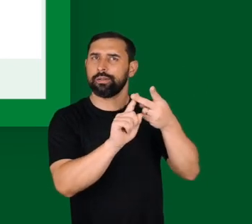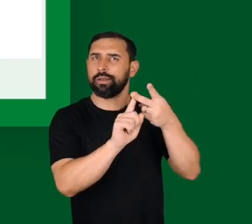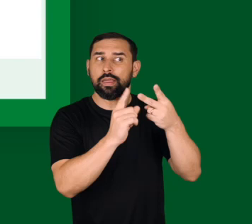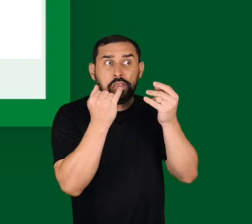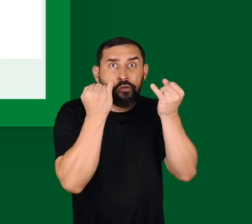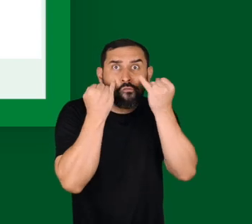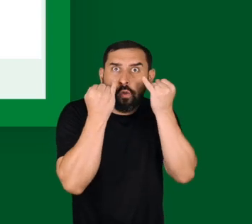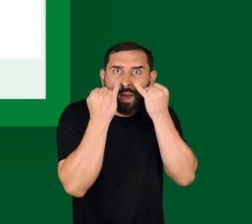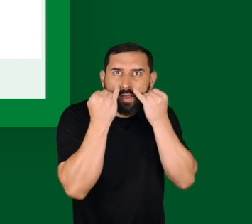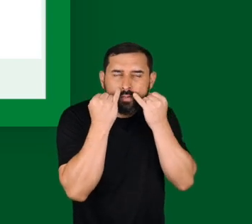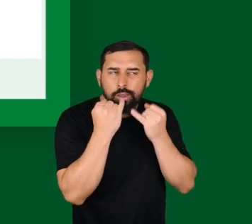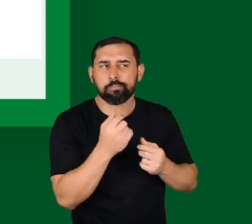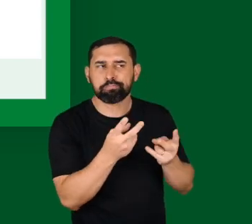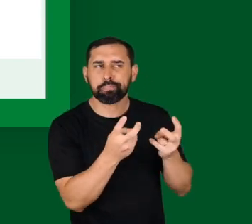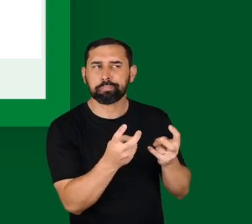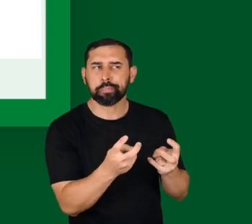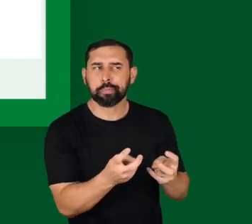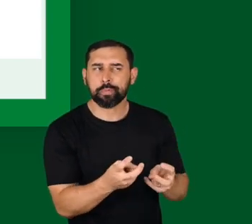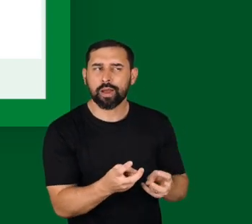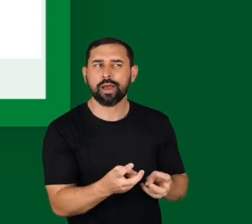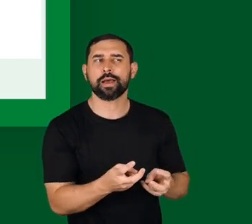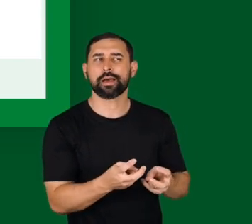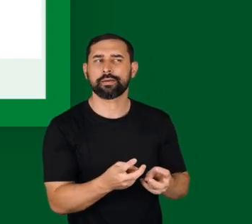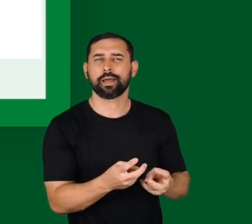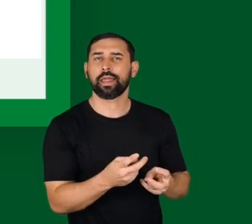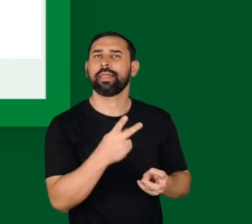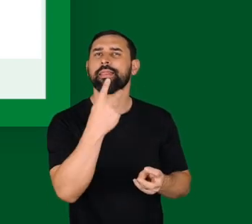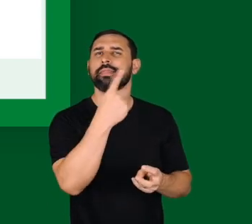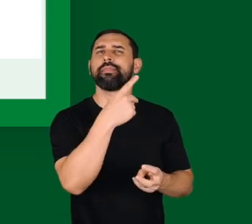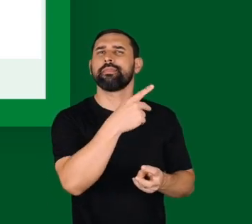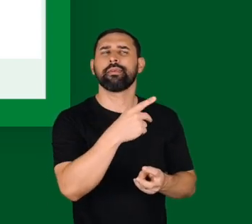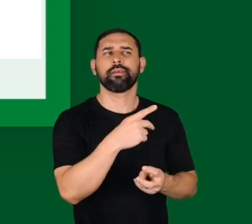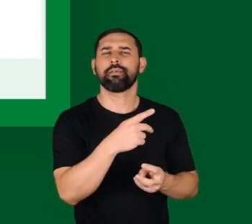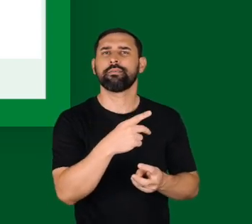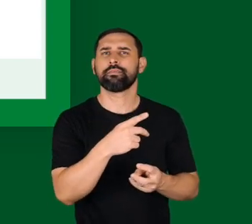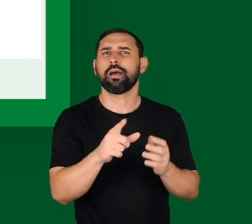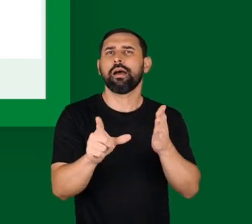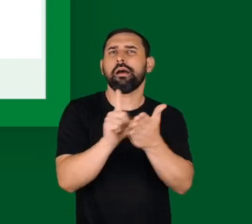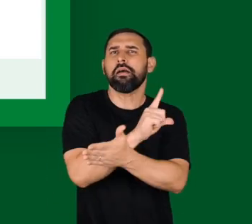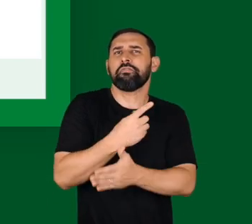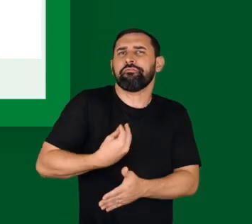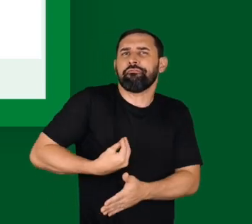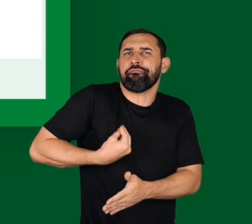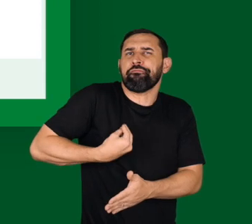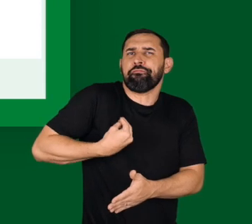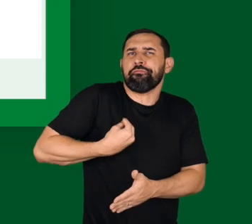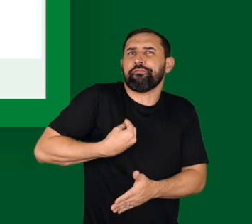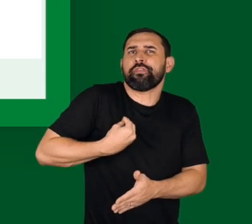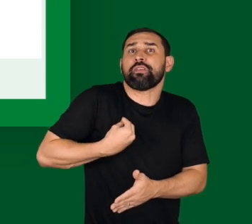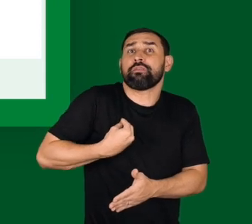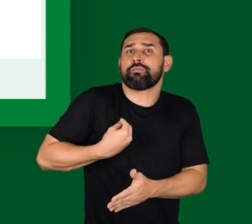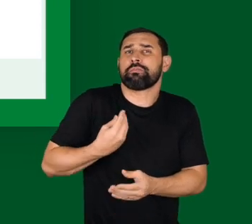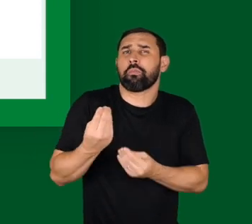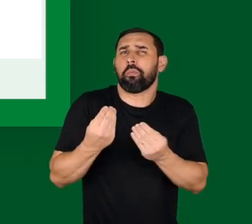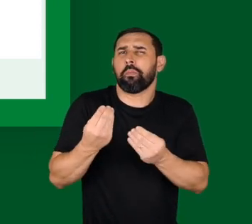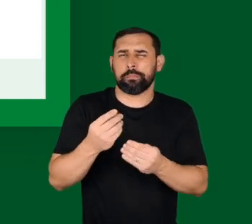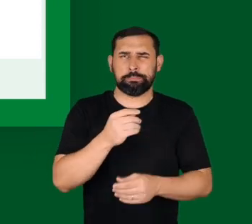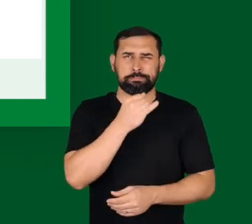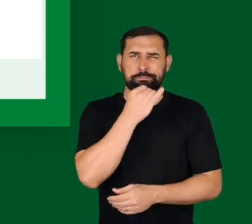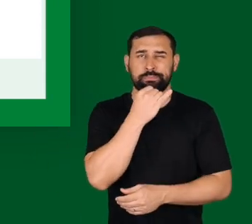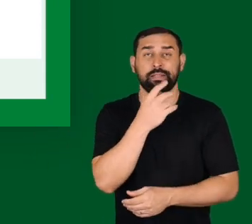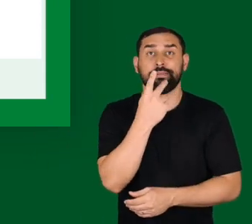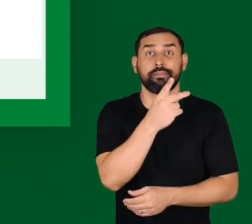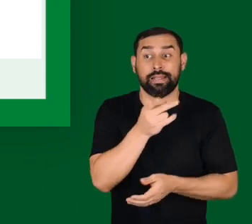as perguntas básicas, estabelecer o cuidado na história pregressa, a gente tem que estar atento a tudo que ele passou na vida dele, desde o